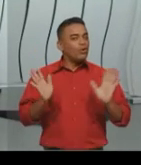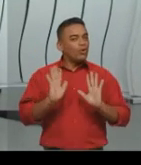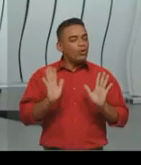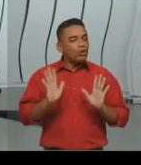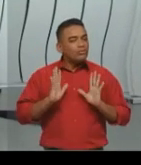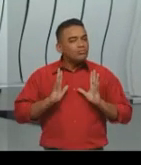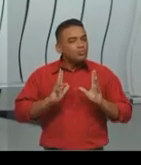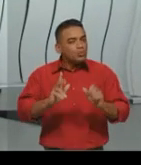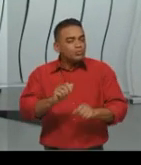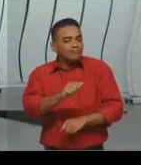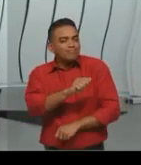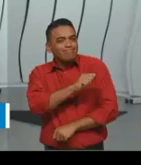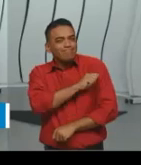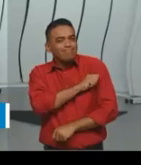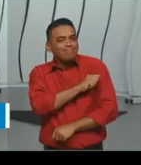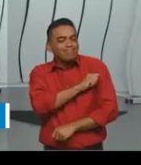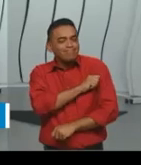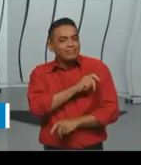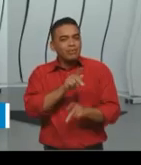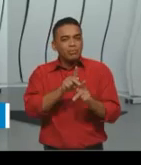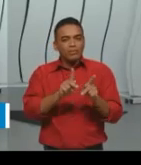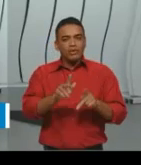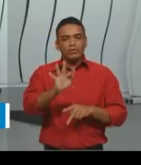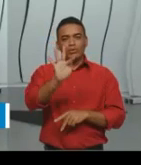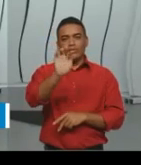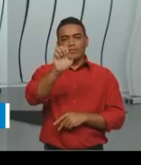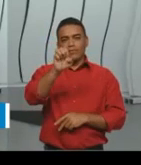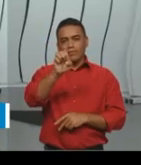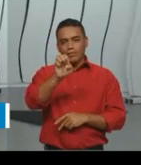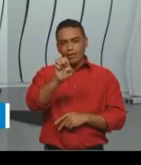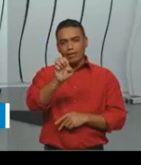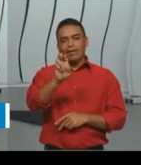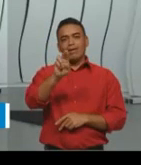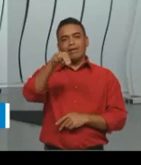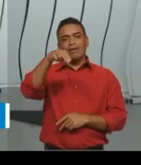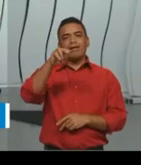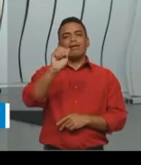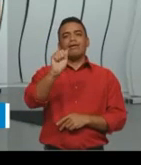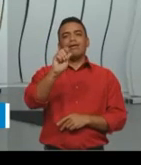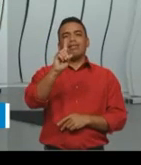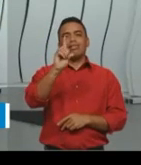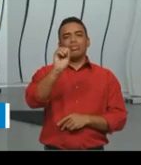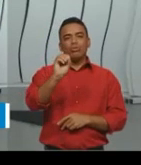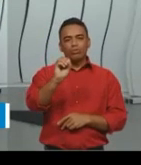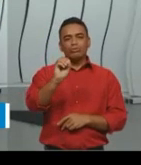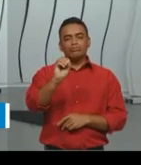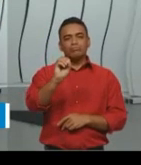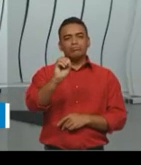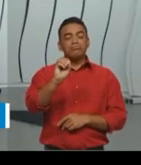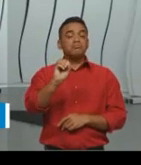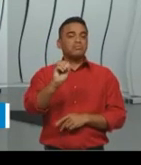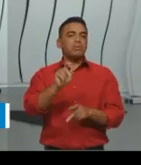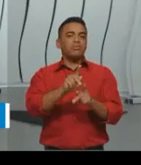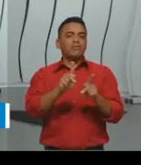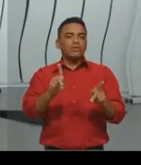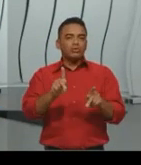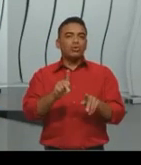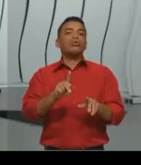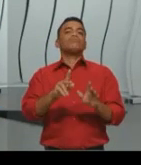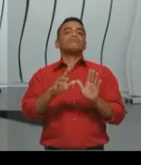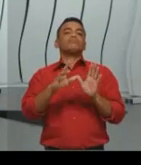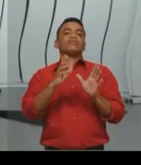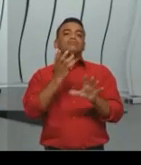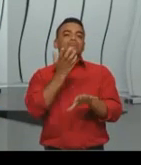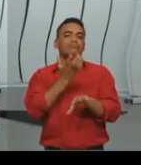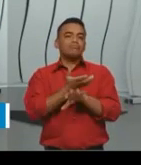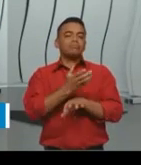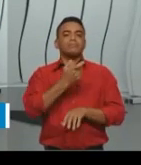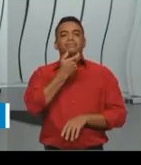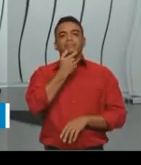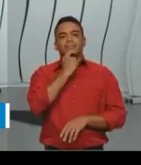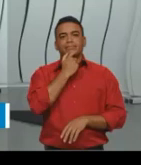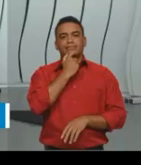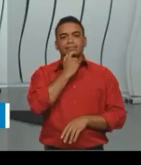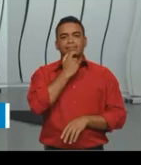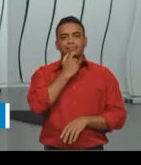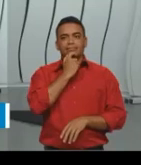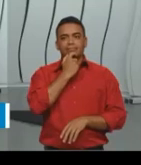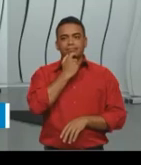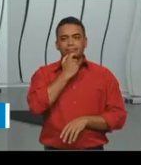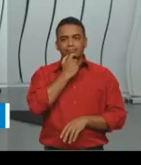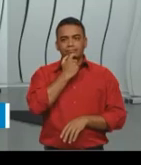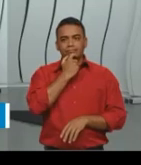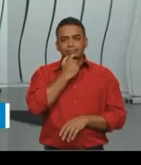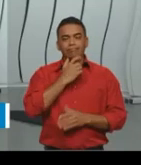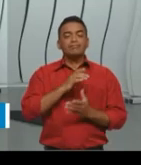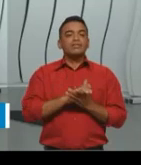students. I'm Fernando, your English teacher. We're here again for another class, and this